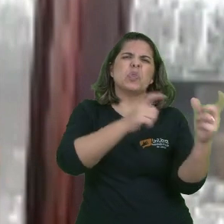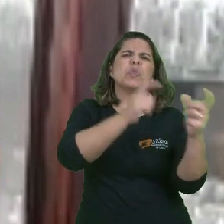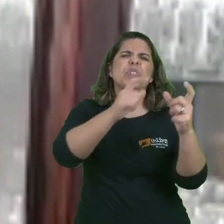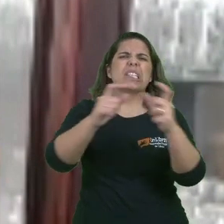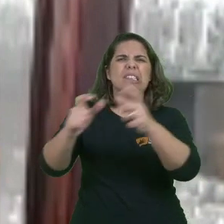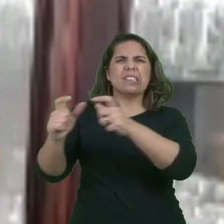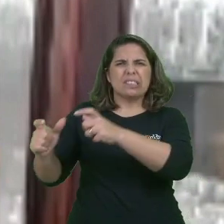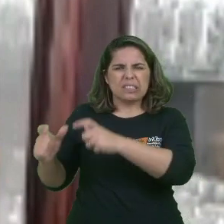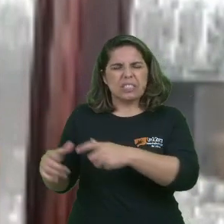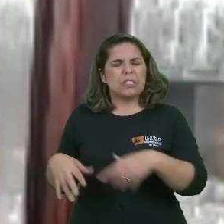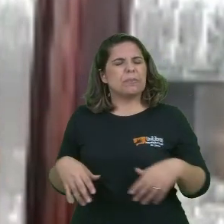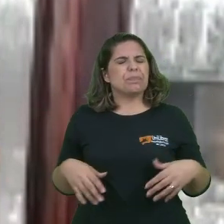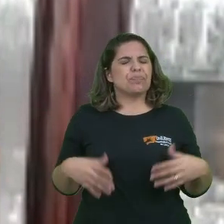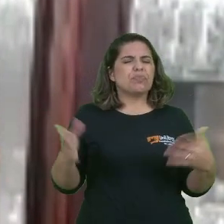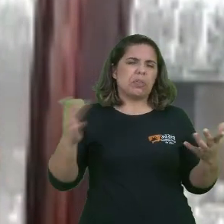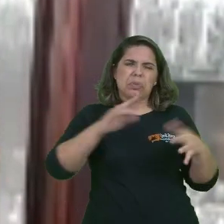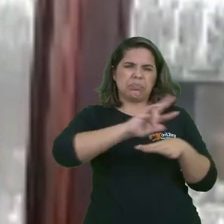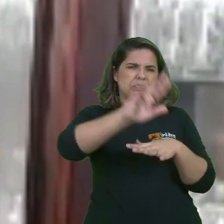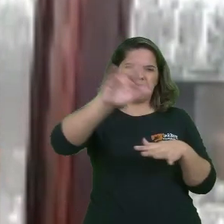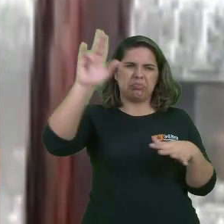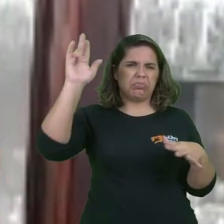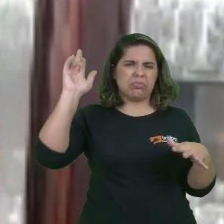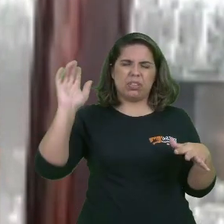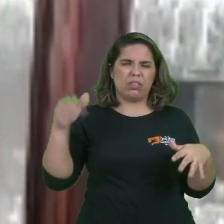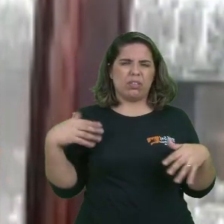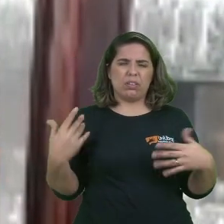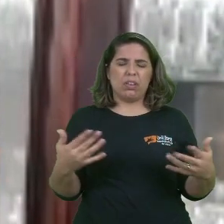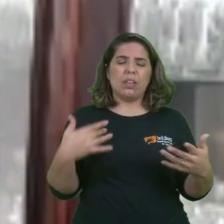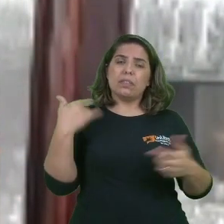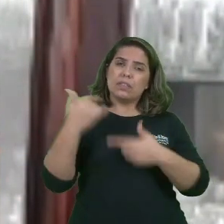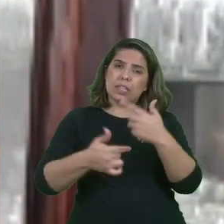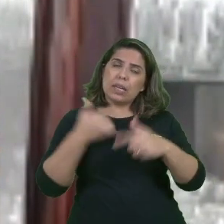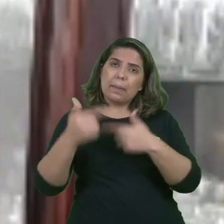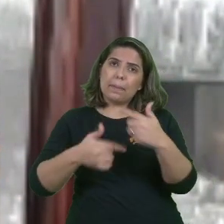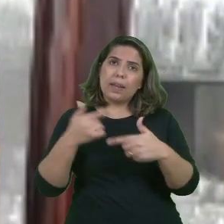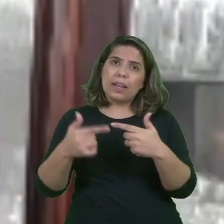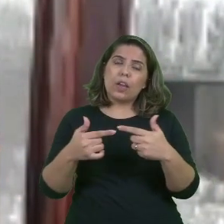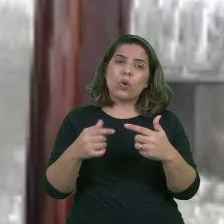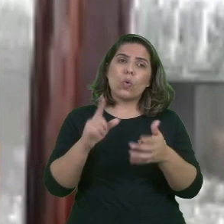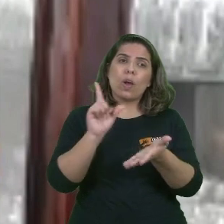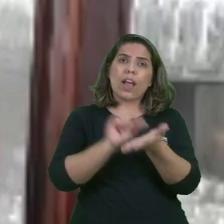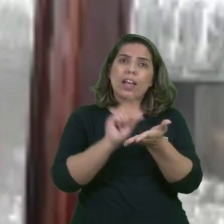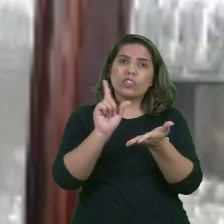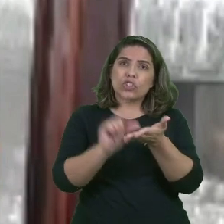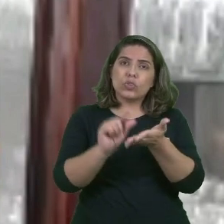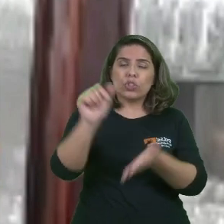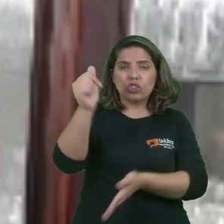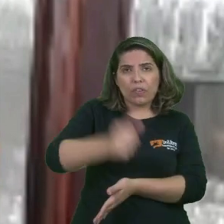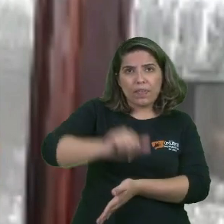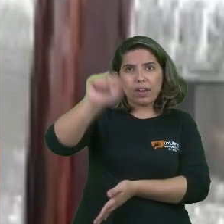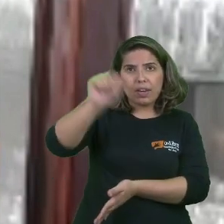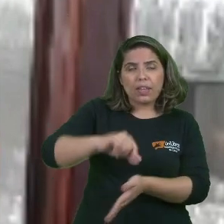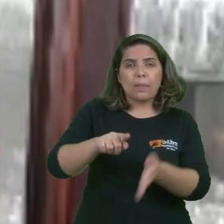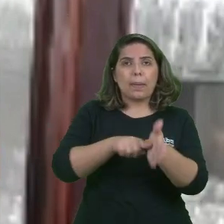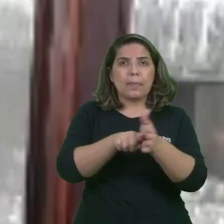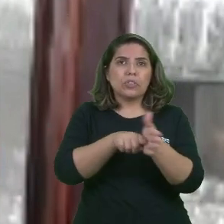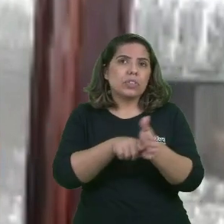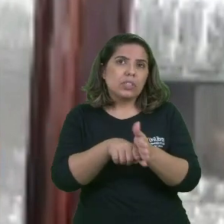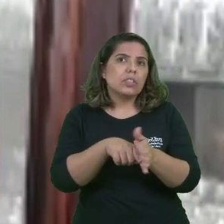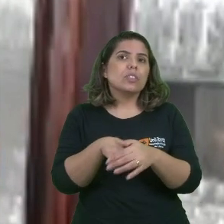a vai por aí trabalhar com artigos de pesquisa